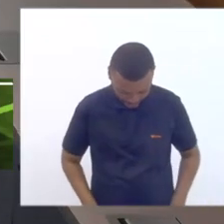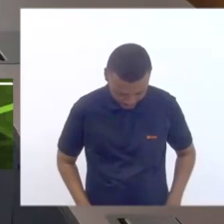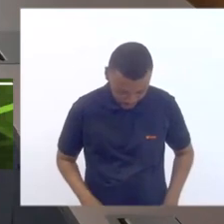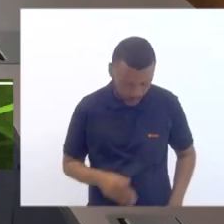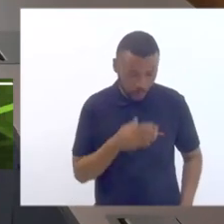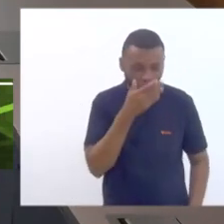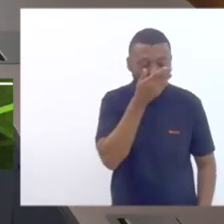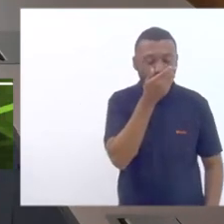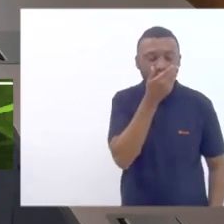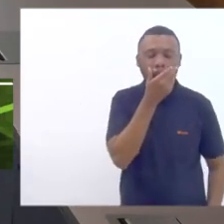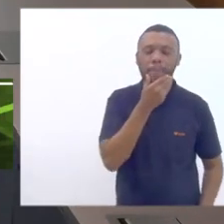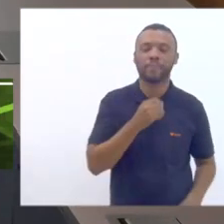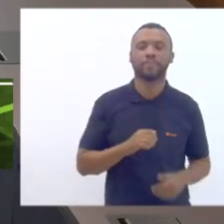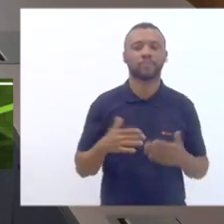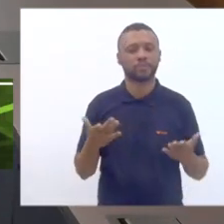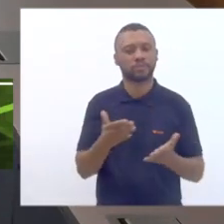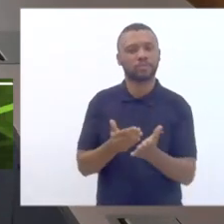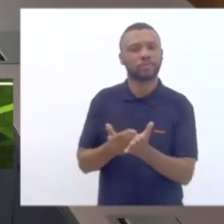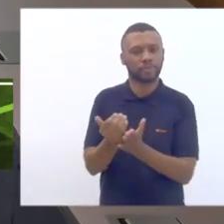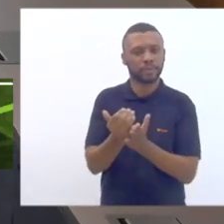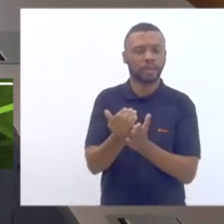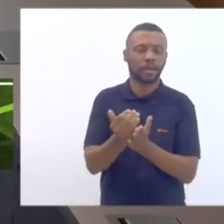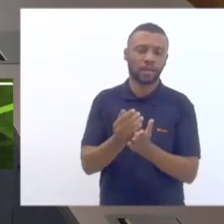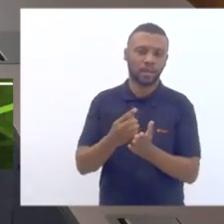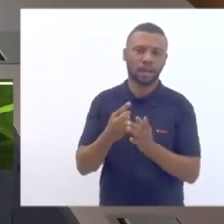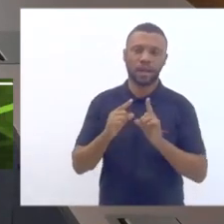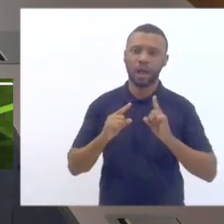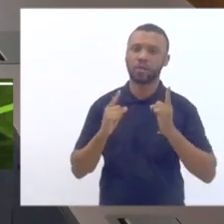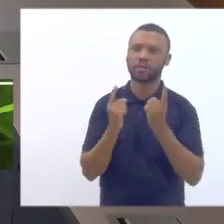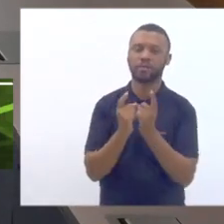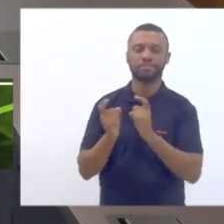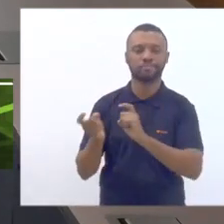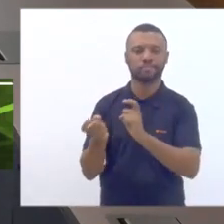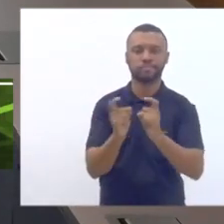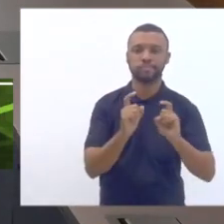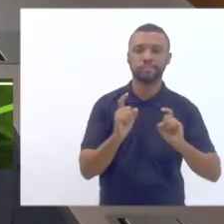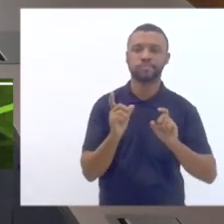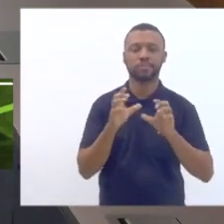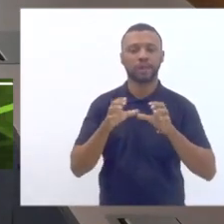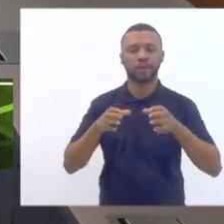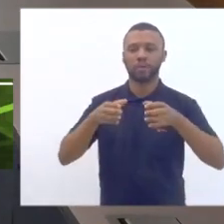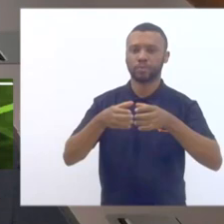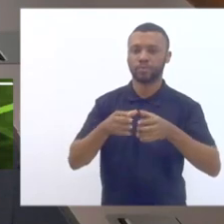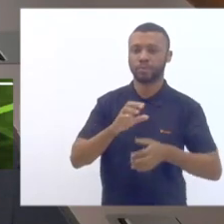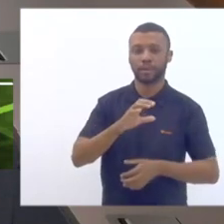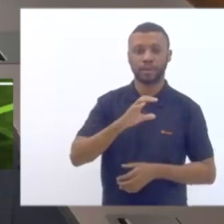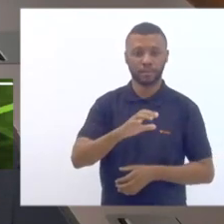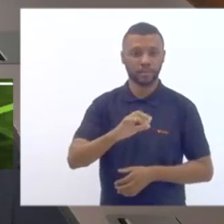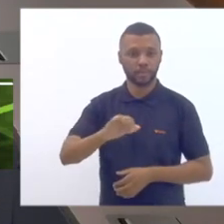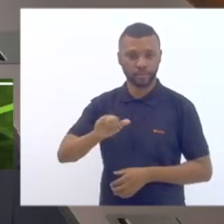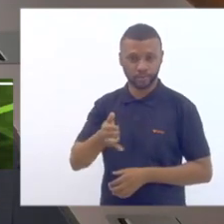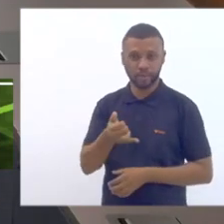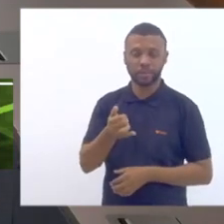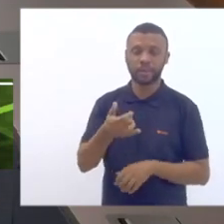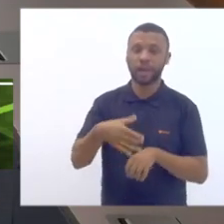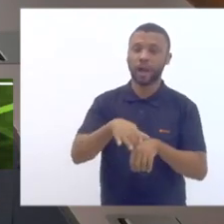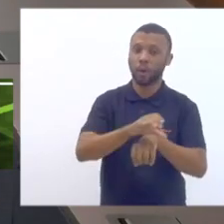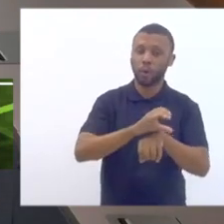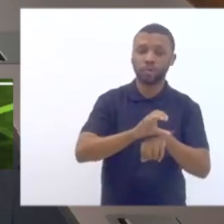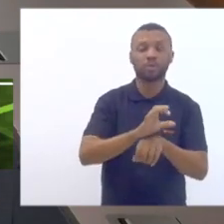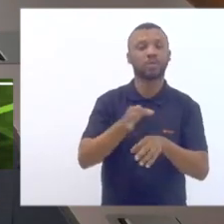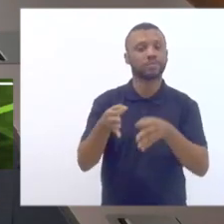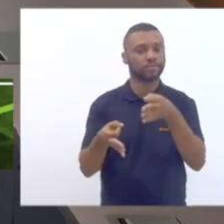Então, vamos dar início à reunião da Comissão de Constituição e Justiça, sob a